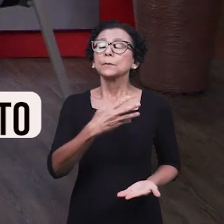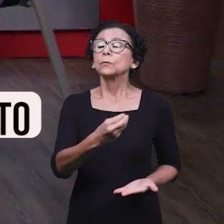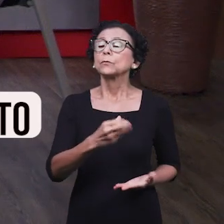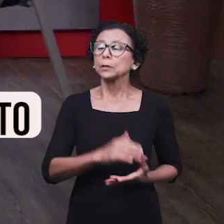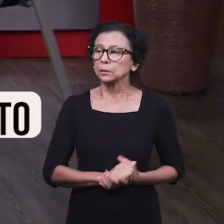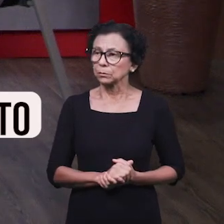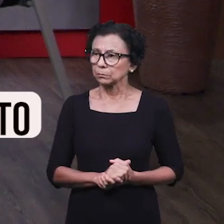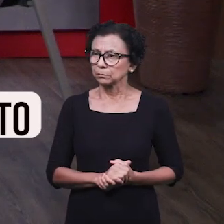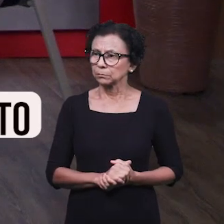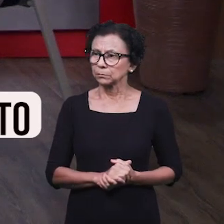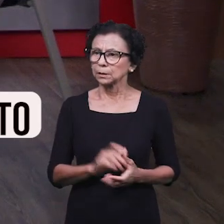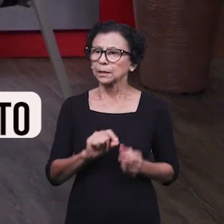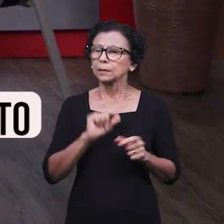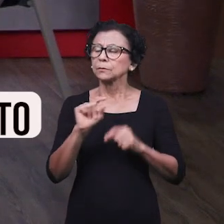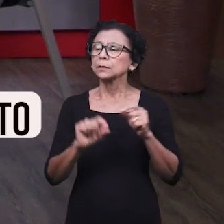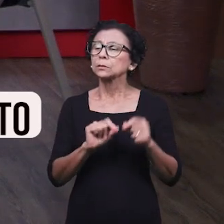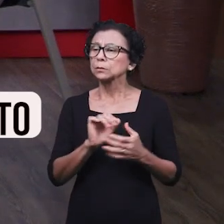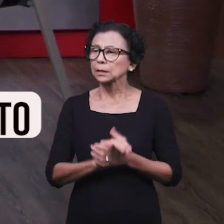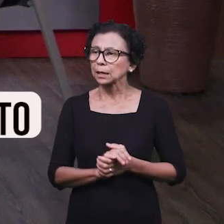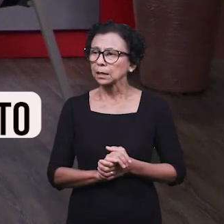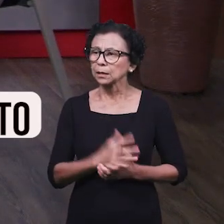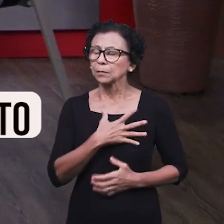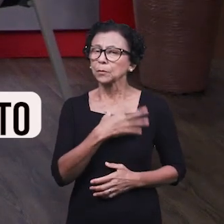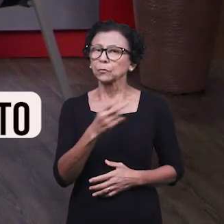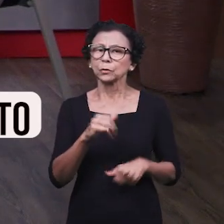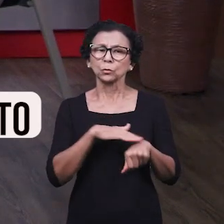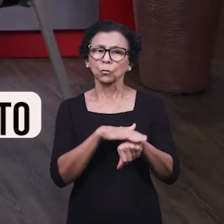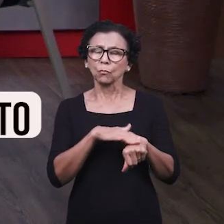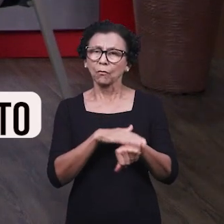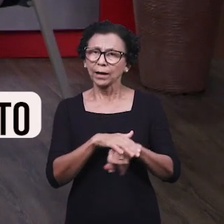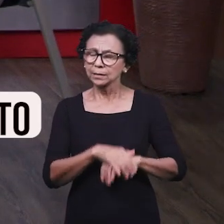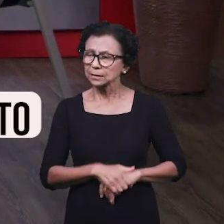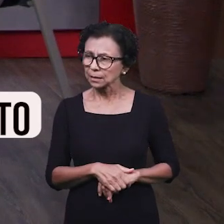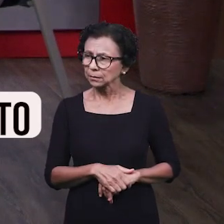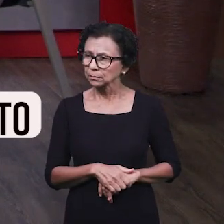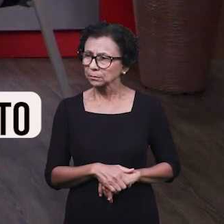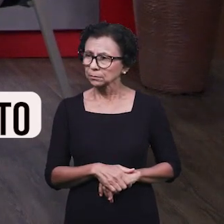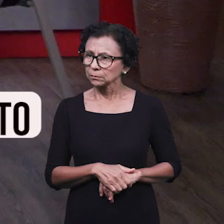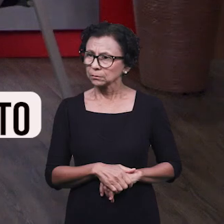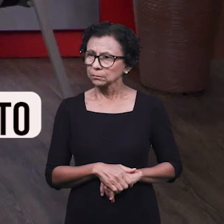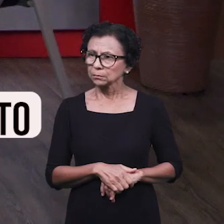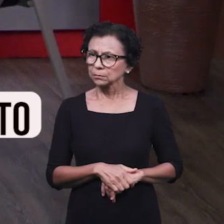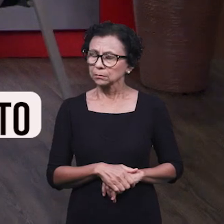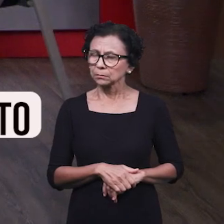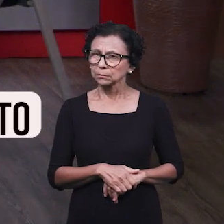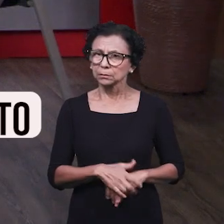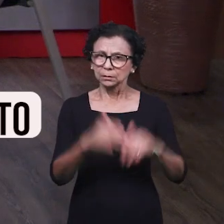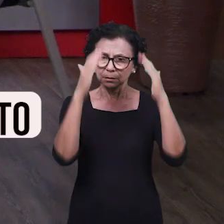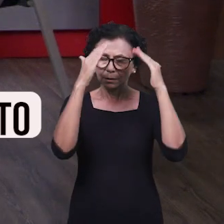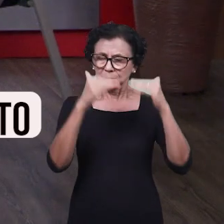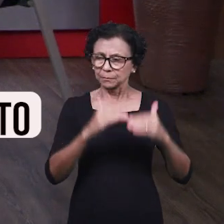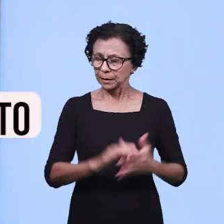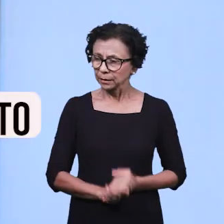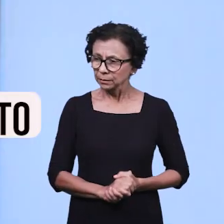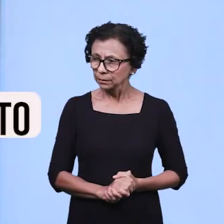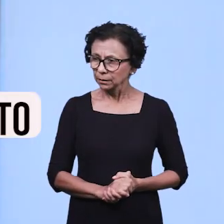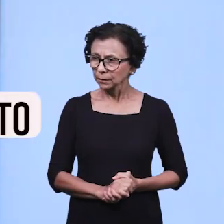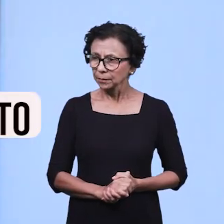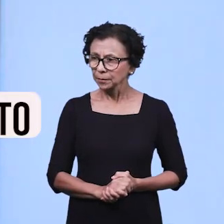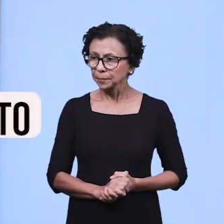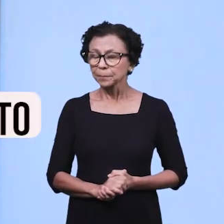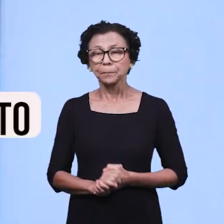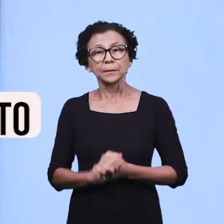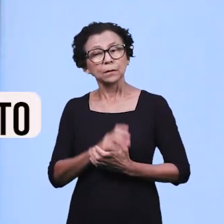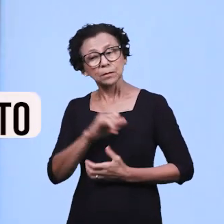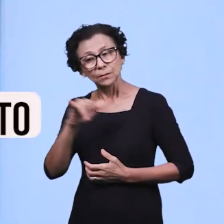ele é inquieto, se ele conversa na hora errada, eu vou ajudar nesse sentido. Então, a melhor maneira, e quando se faz